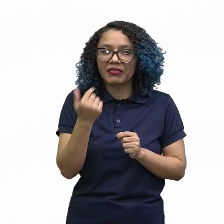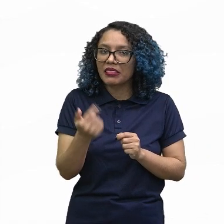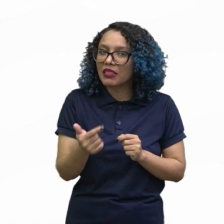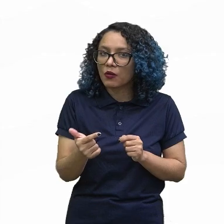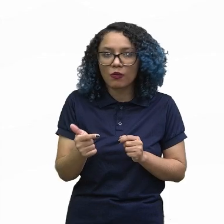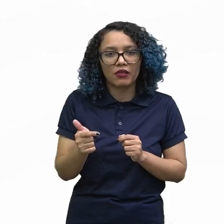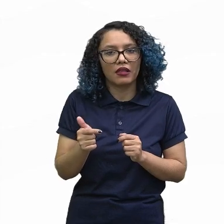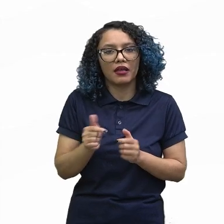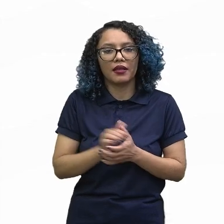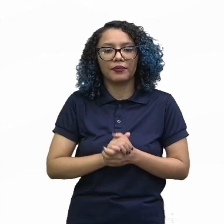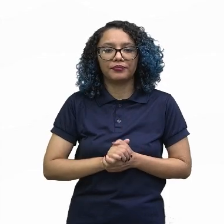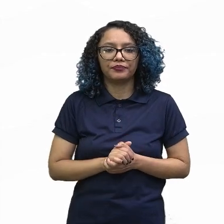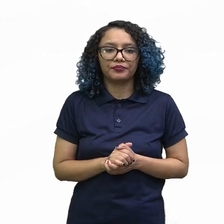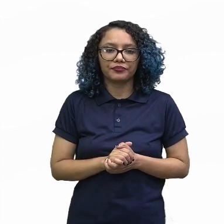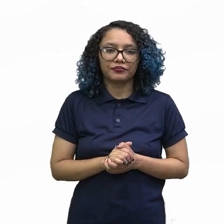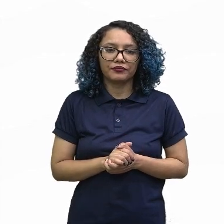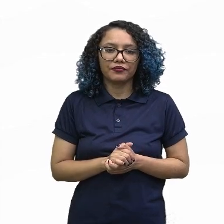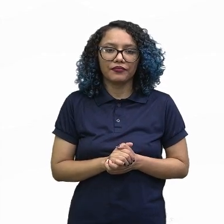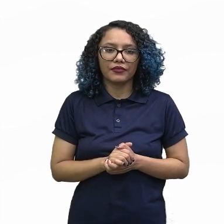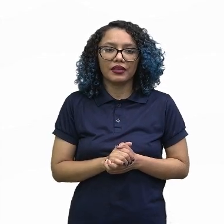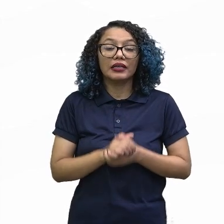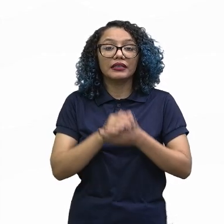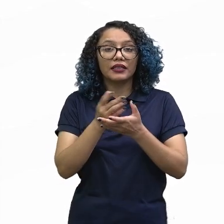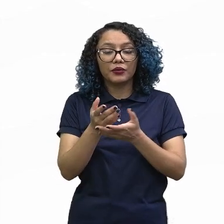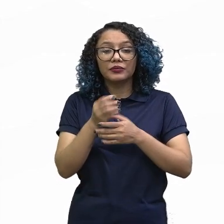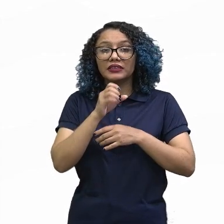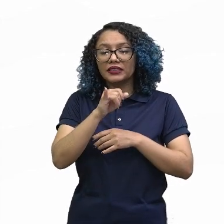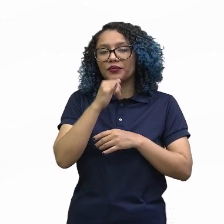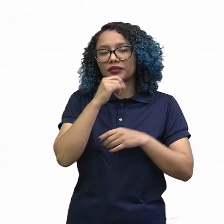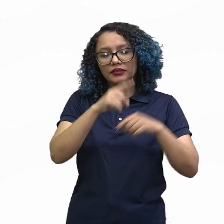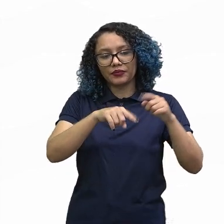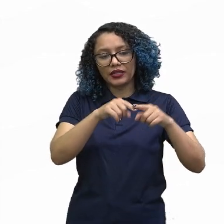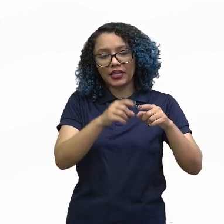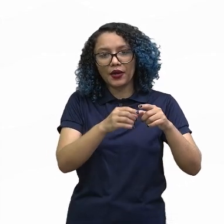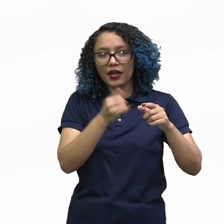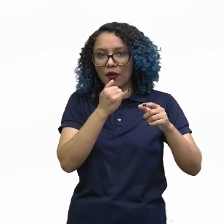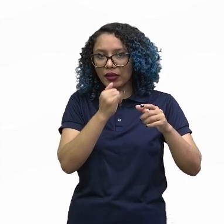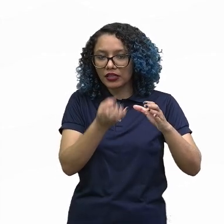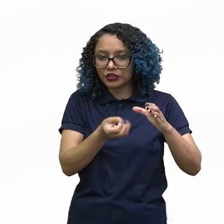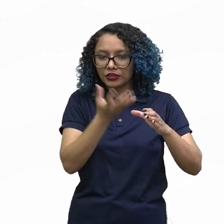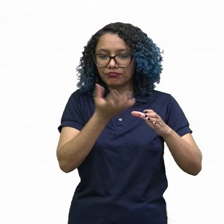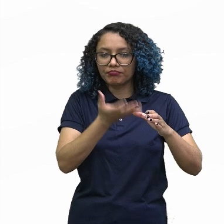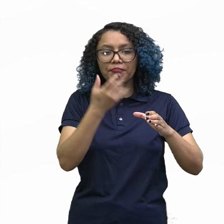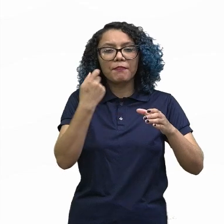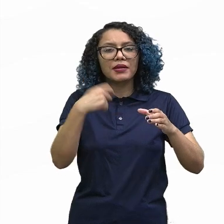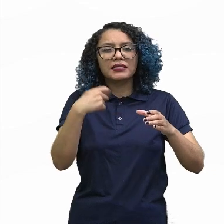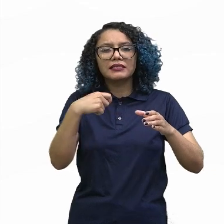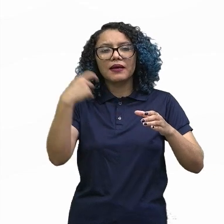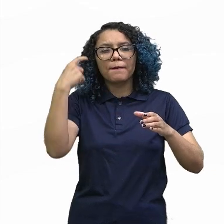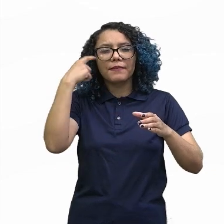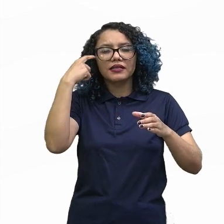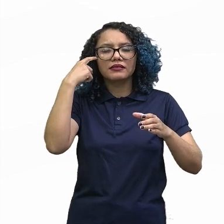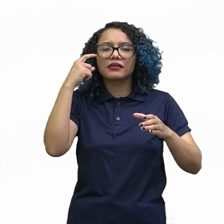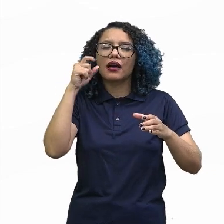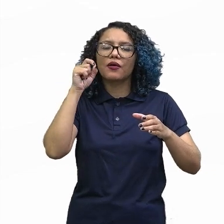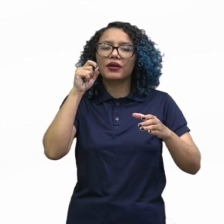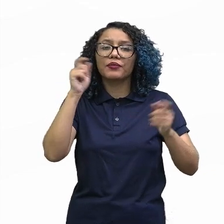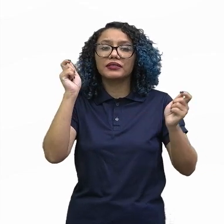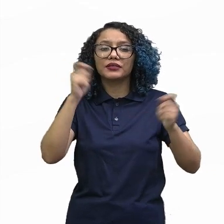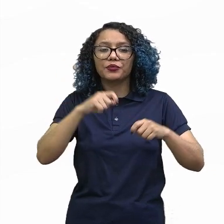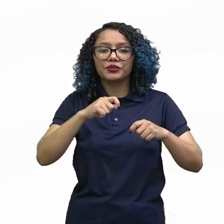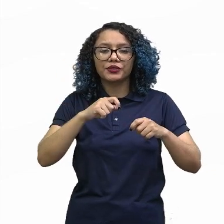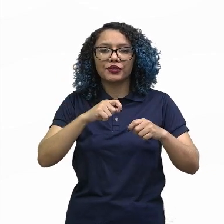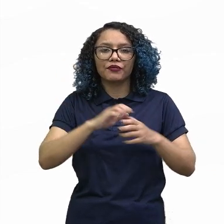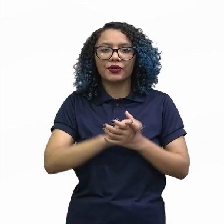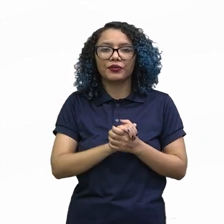fala aí de um gerador, você precisa perceber principalmente que para diminuir os efeitos